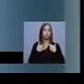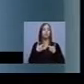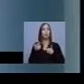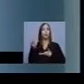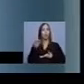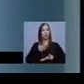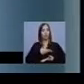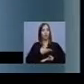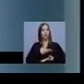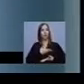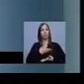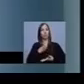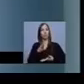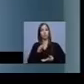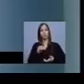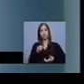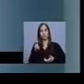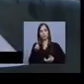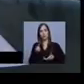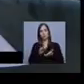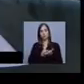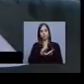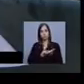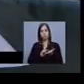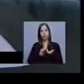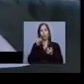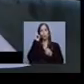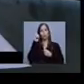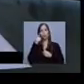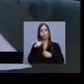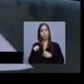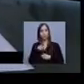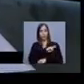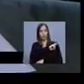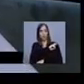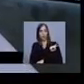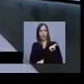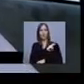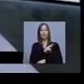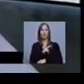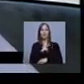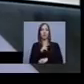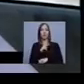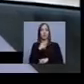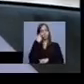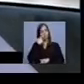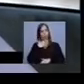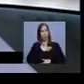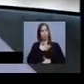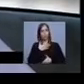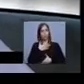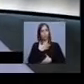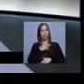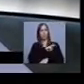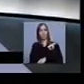editar este leilão do epd tour capita tico em fisiologia da universidade do porto foi muito bem vindo e falar em estratégias para